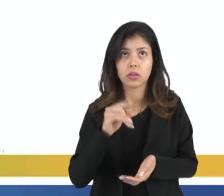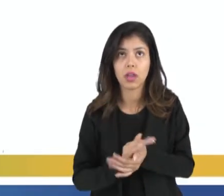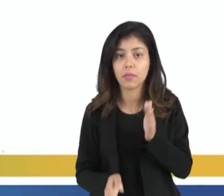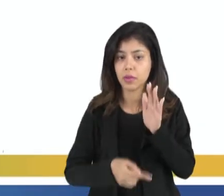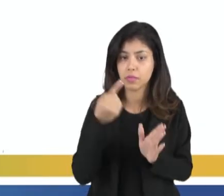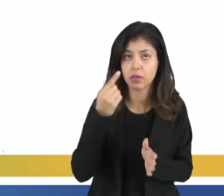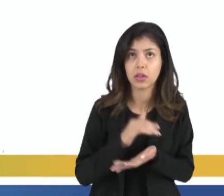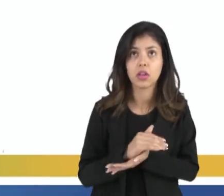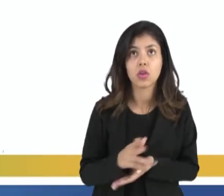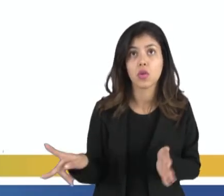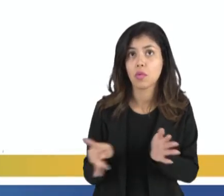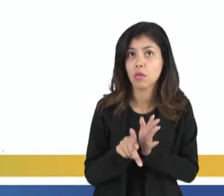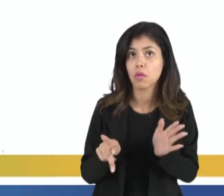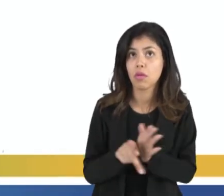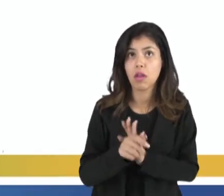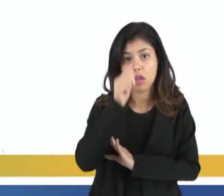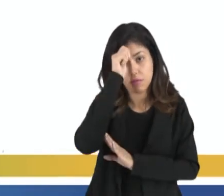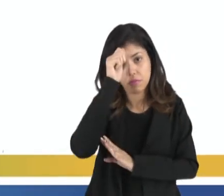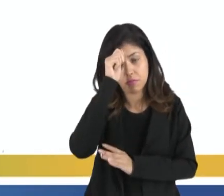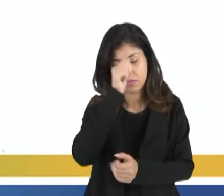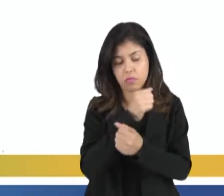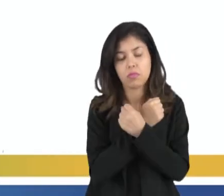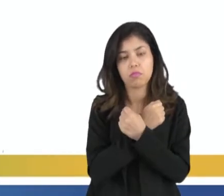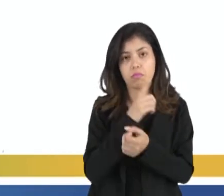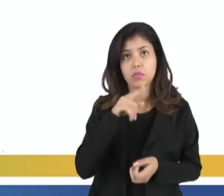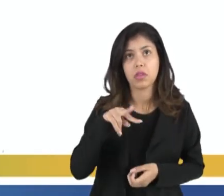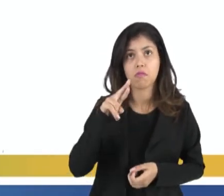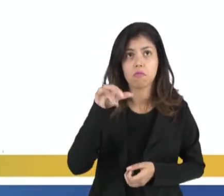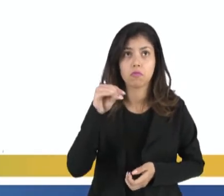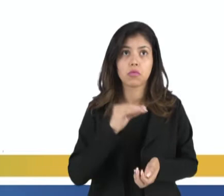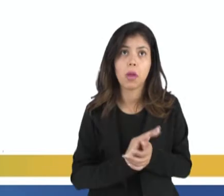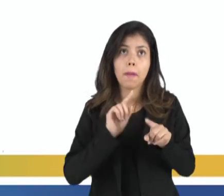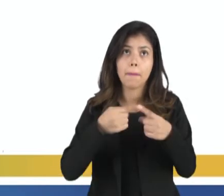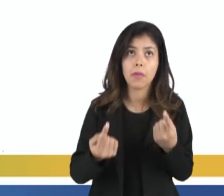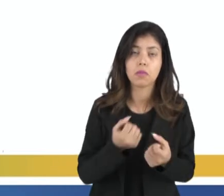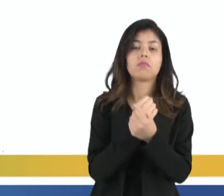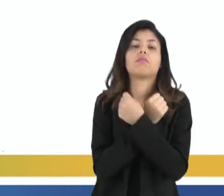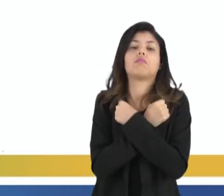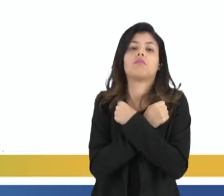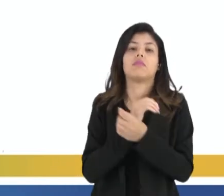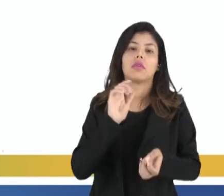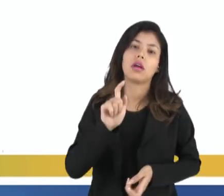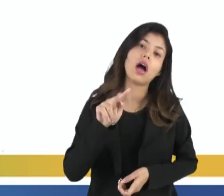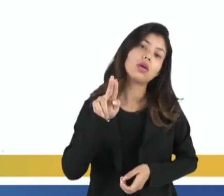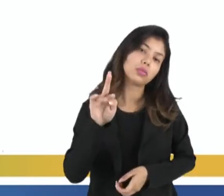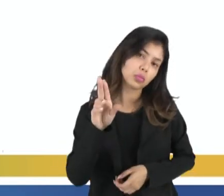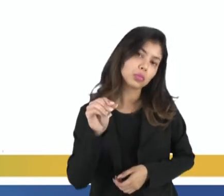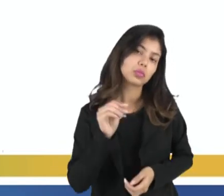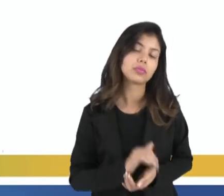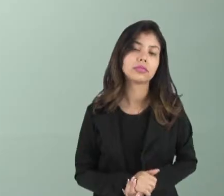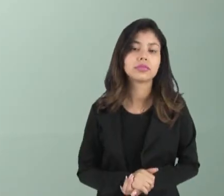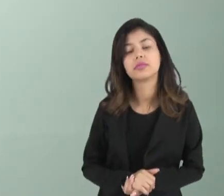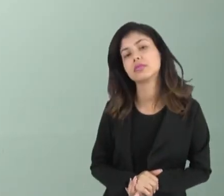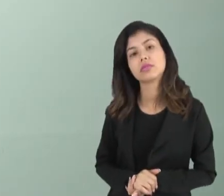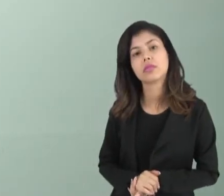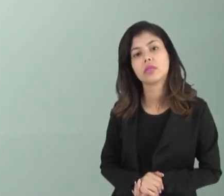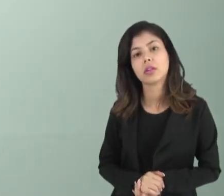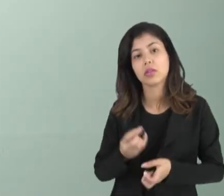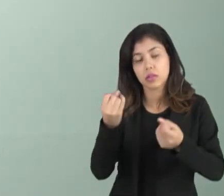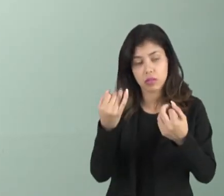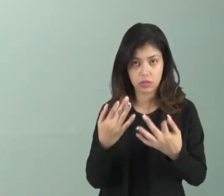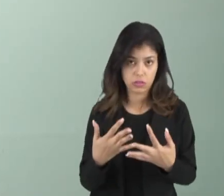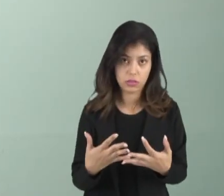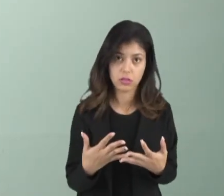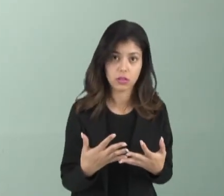é que não sou propriamente um autor defunto, mas um defunto autor. Então ele não quis